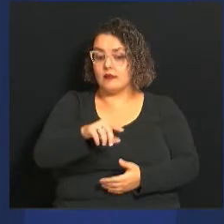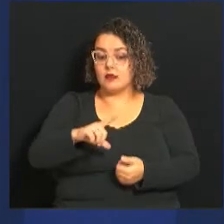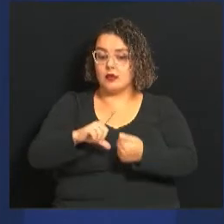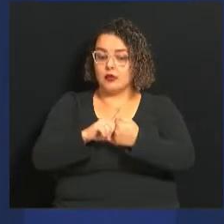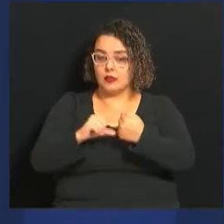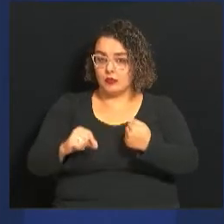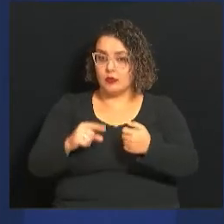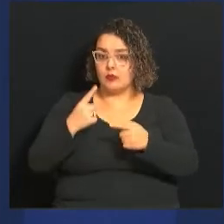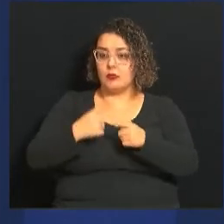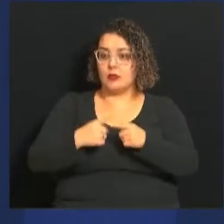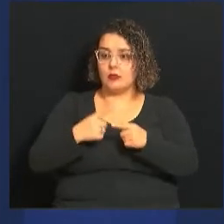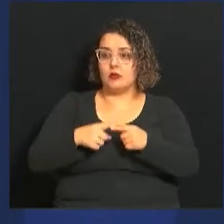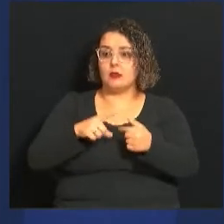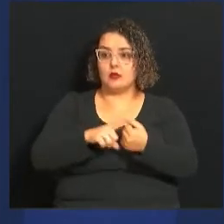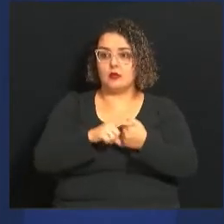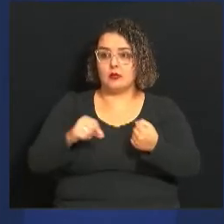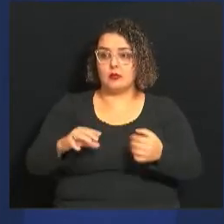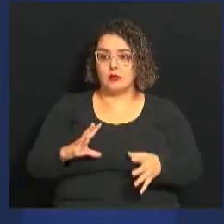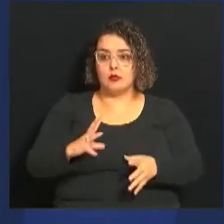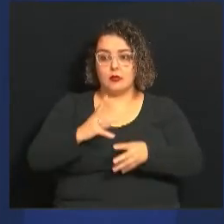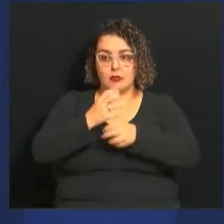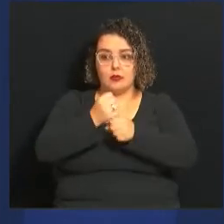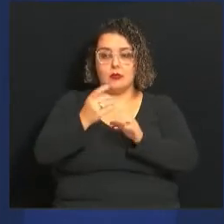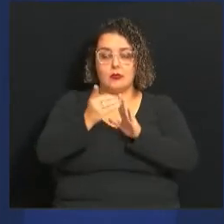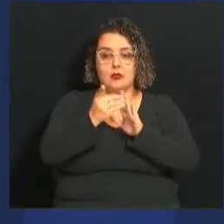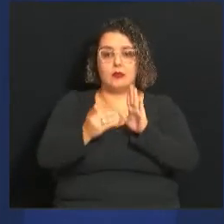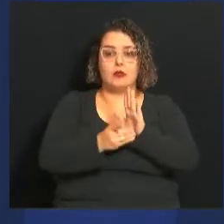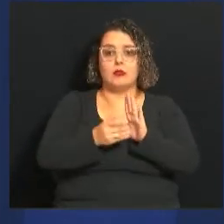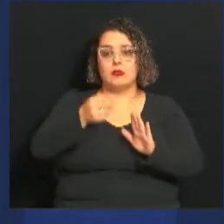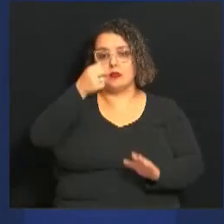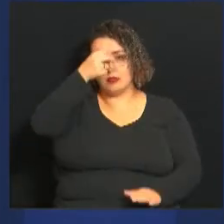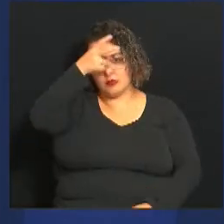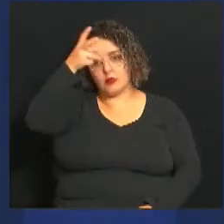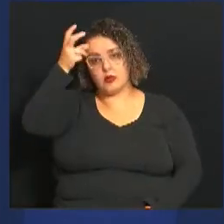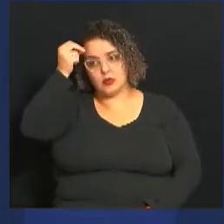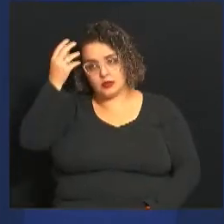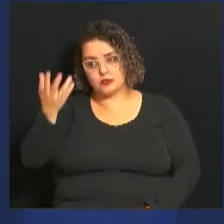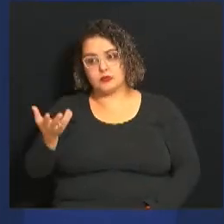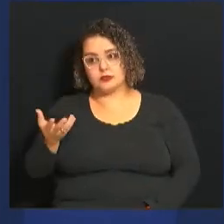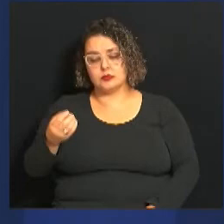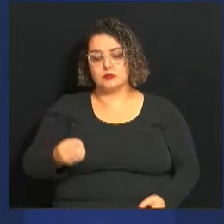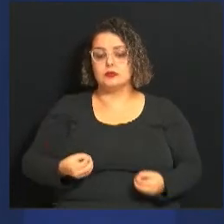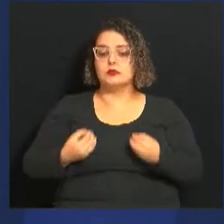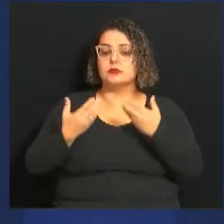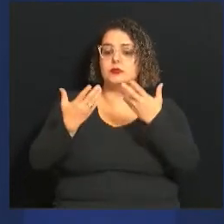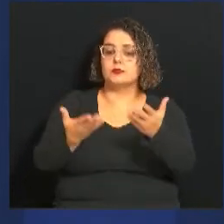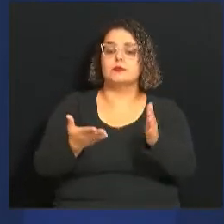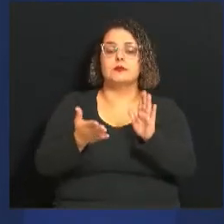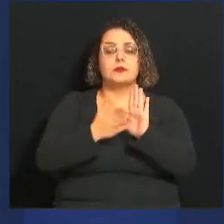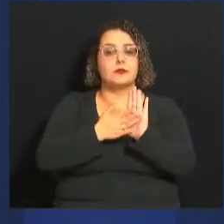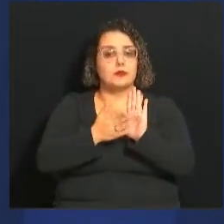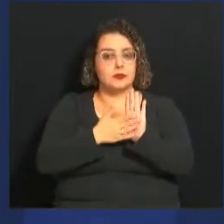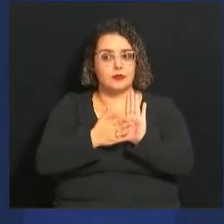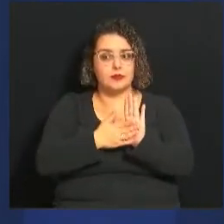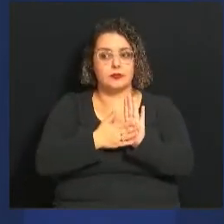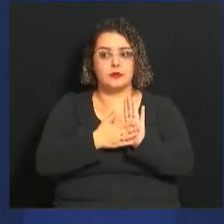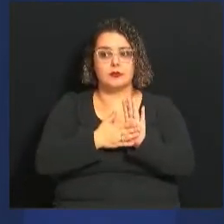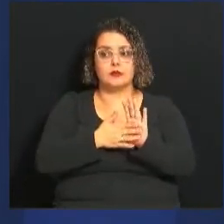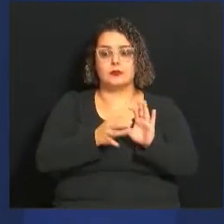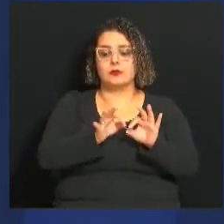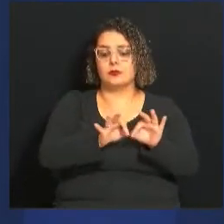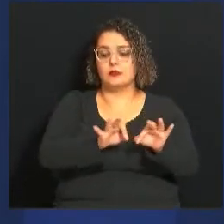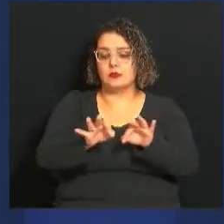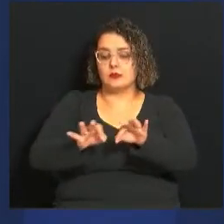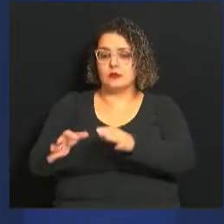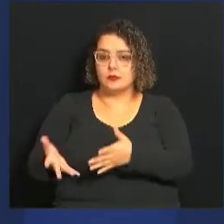artigo que deu força para esse decreto do prefeito, né, de apresentar essa proposta aí que regularizava